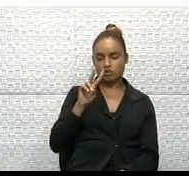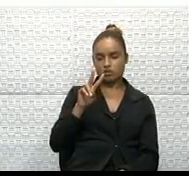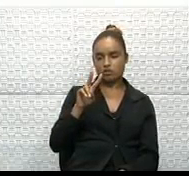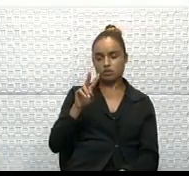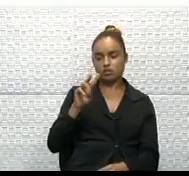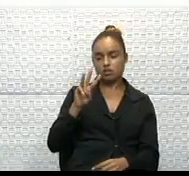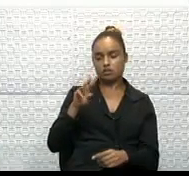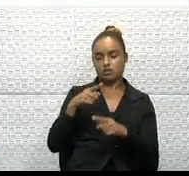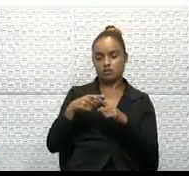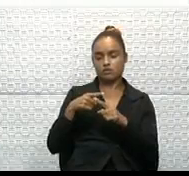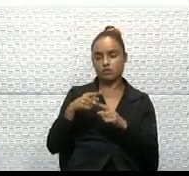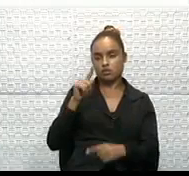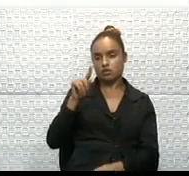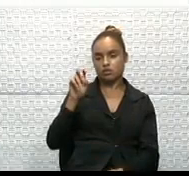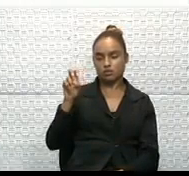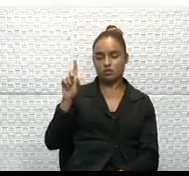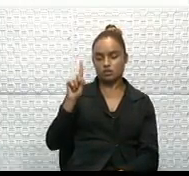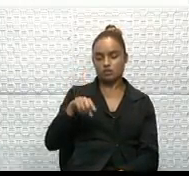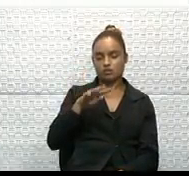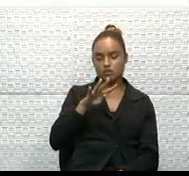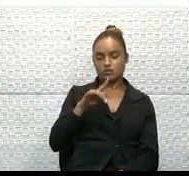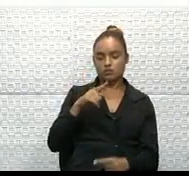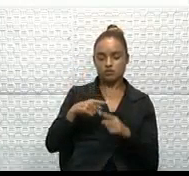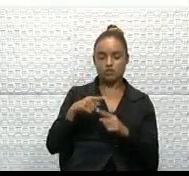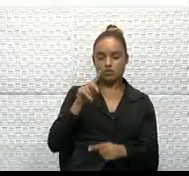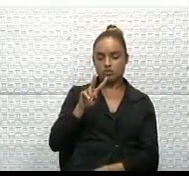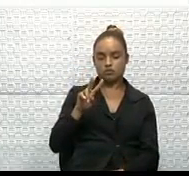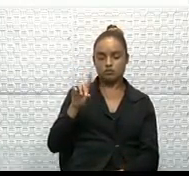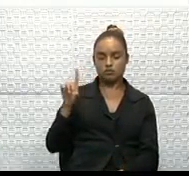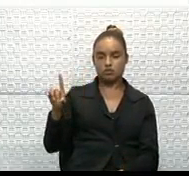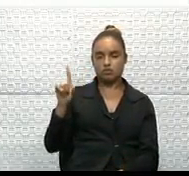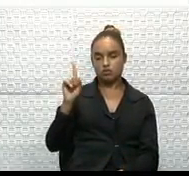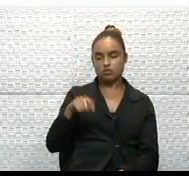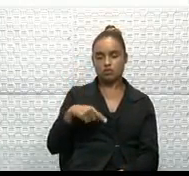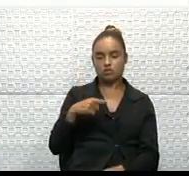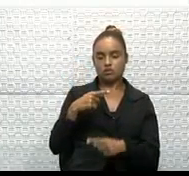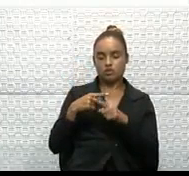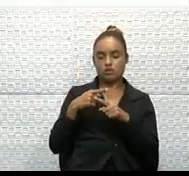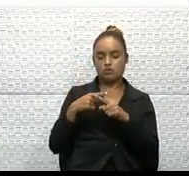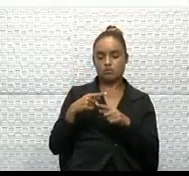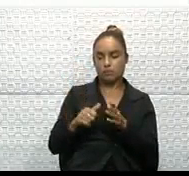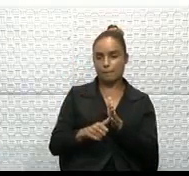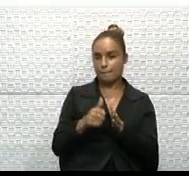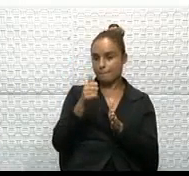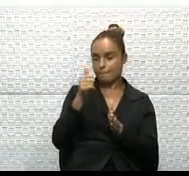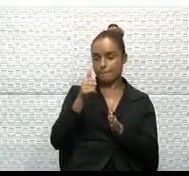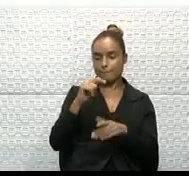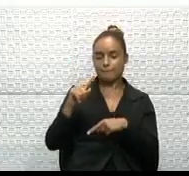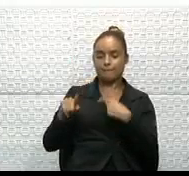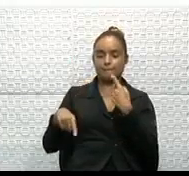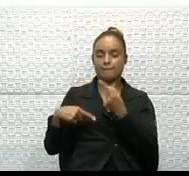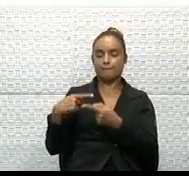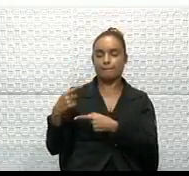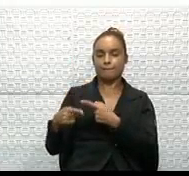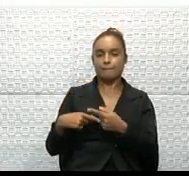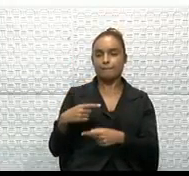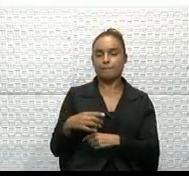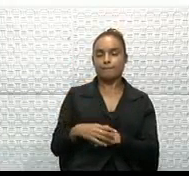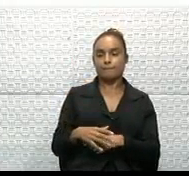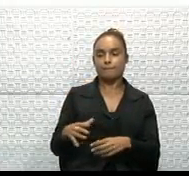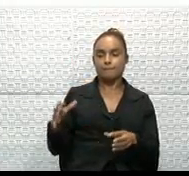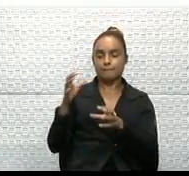15, mais 4 vezes 21. Lembrando que primeiro se multiplica, então primeiro nós fazemos as multiplicações